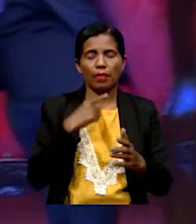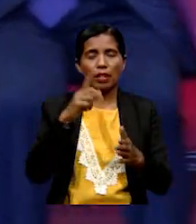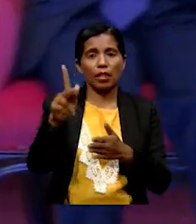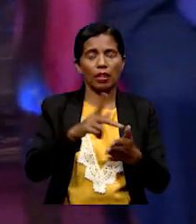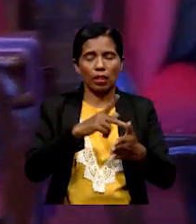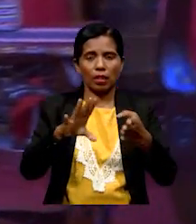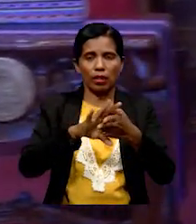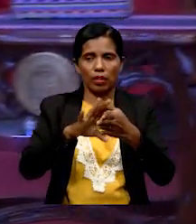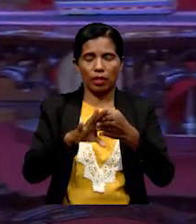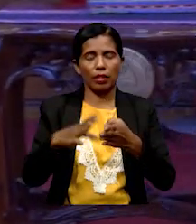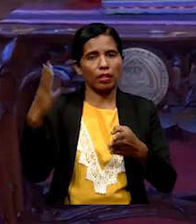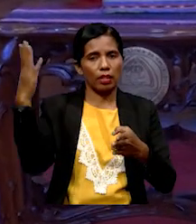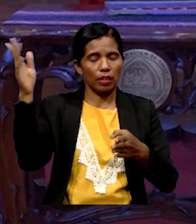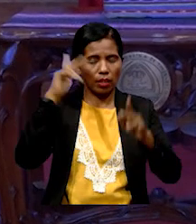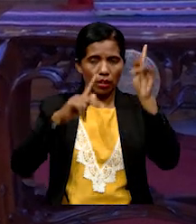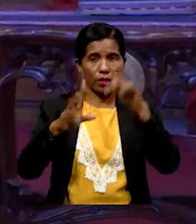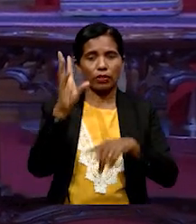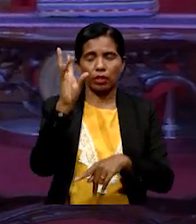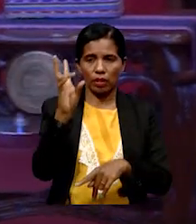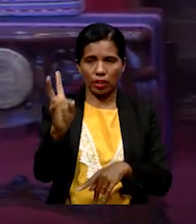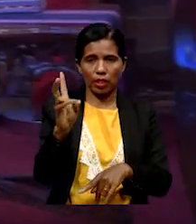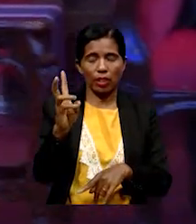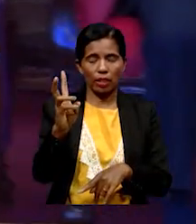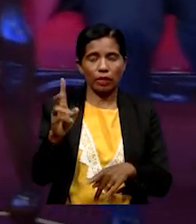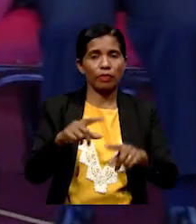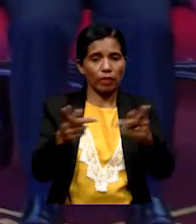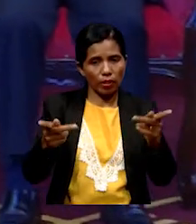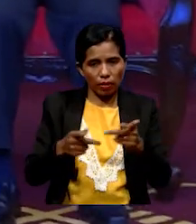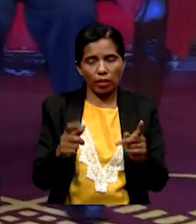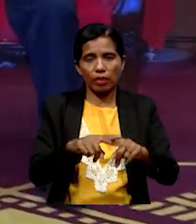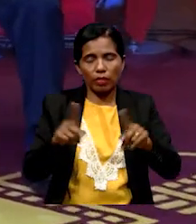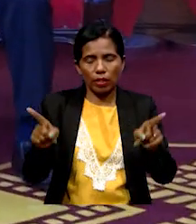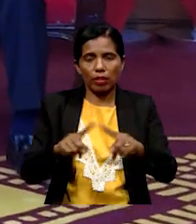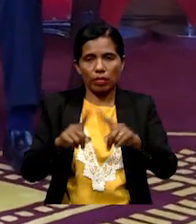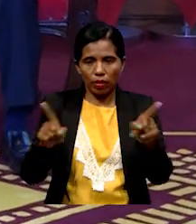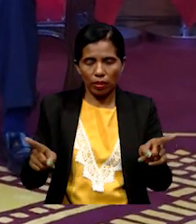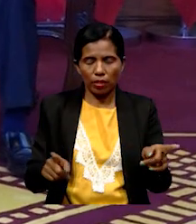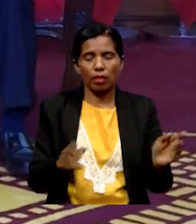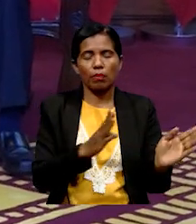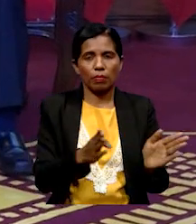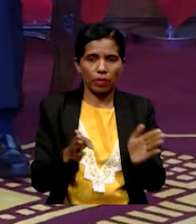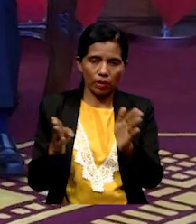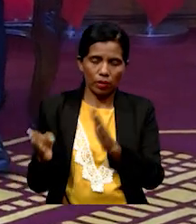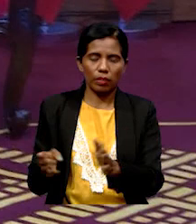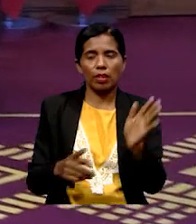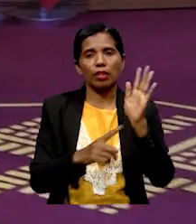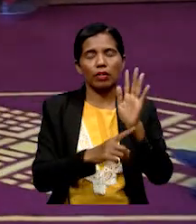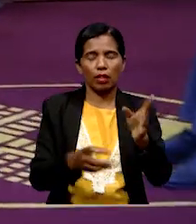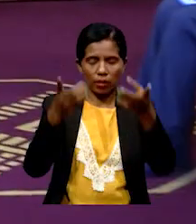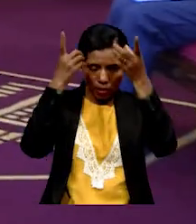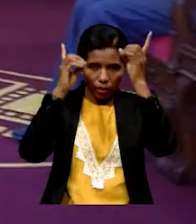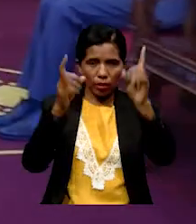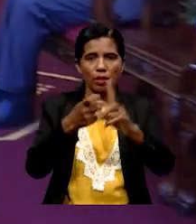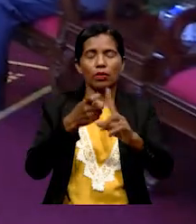não acontece e a caso nem, e a fato não é diferente. No processo sumário maior, retanou na decisão o